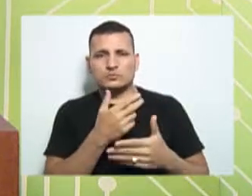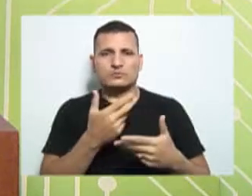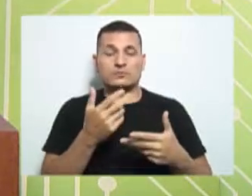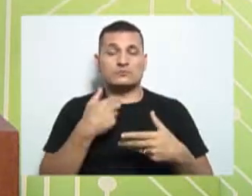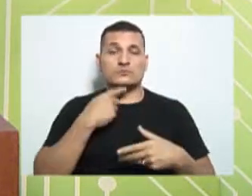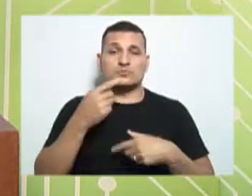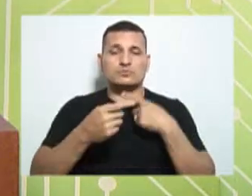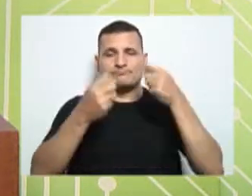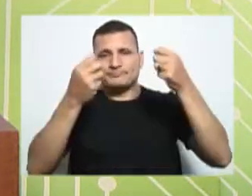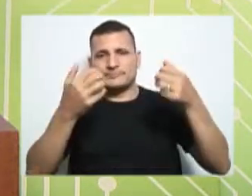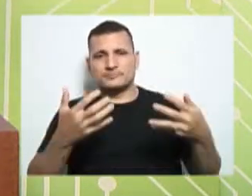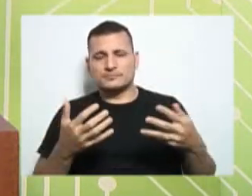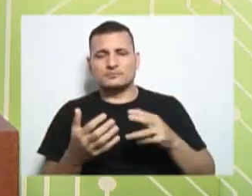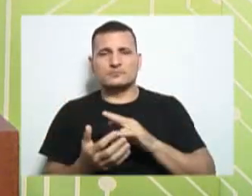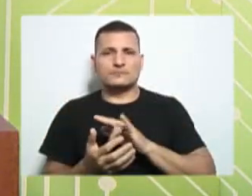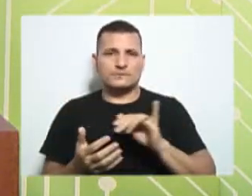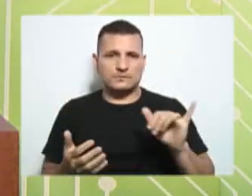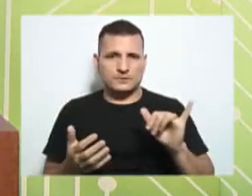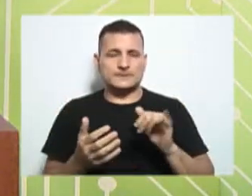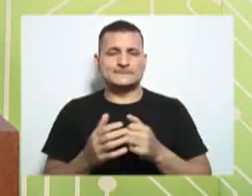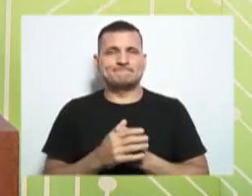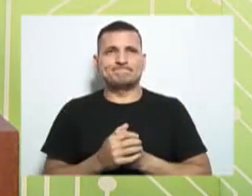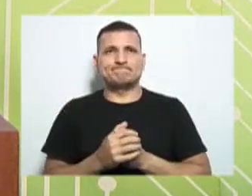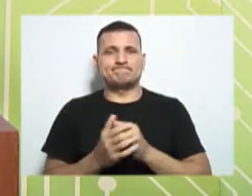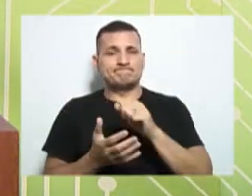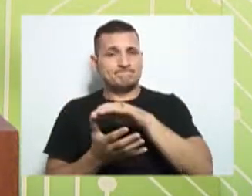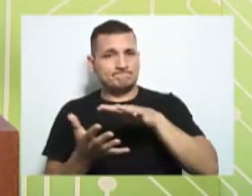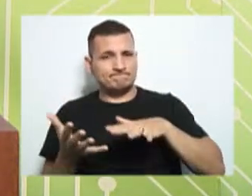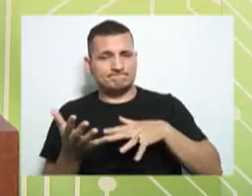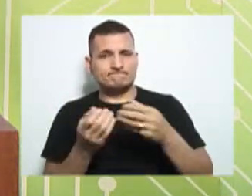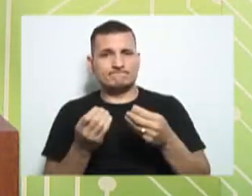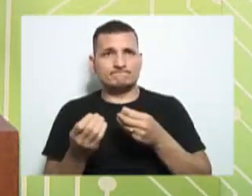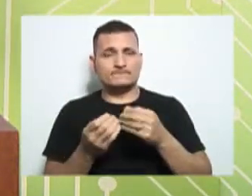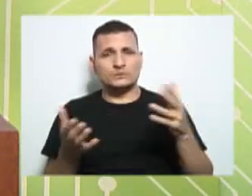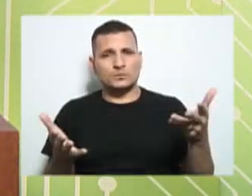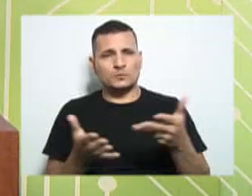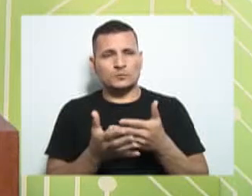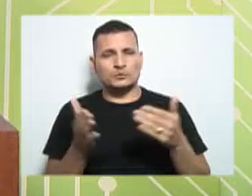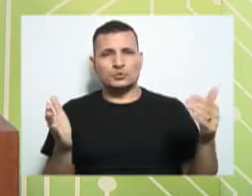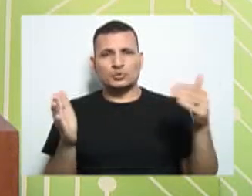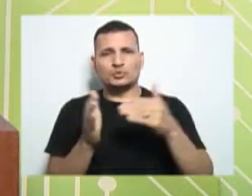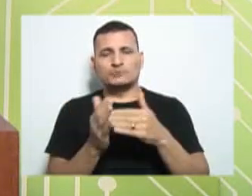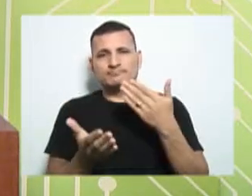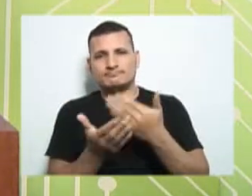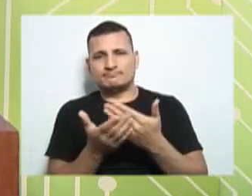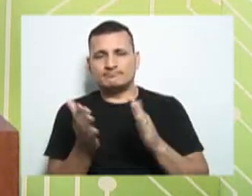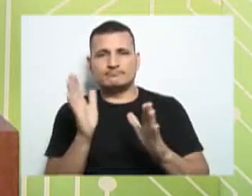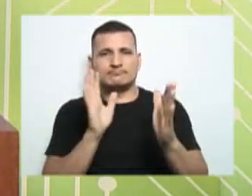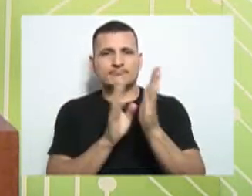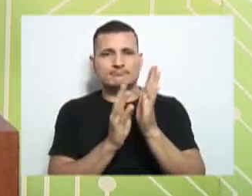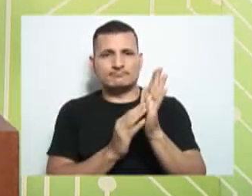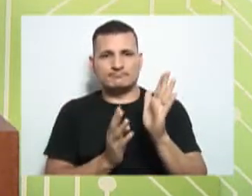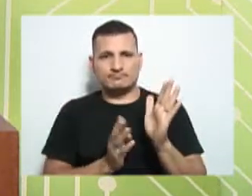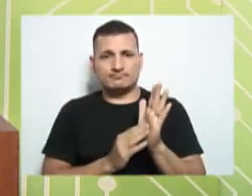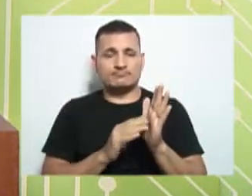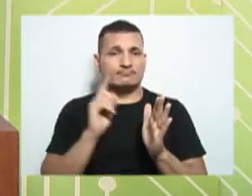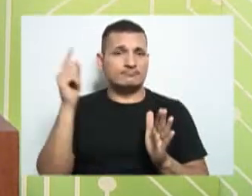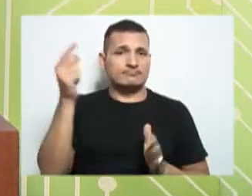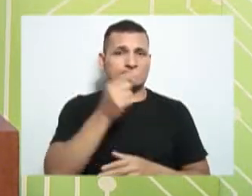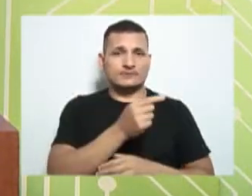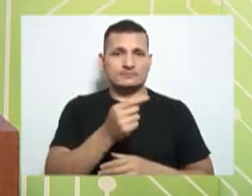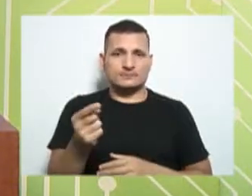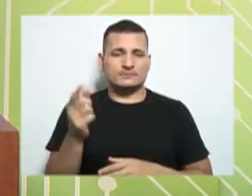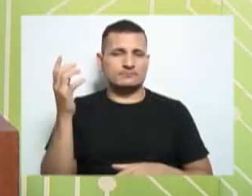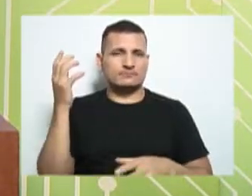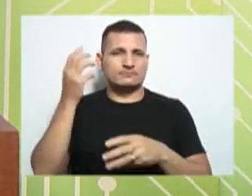que estão aparecendo com relação à atividade. Essa foi a nossa última aula com relação ao conteúdo. Na semana que vem vamos ter